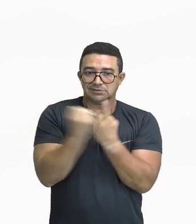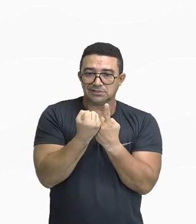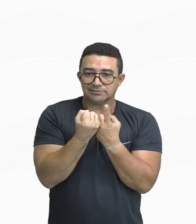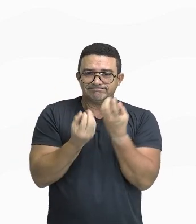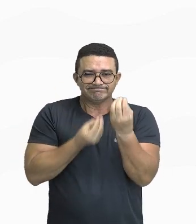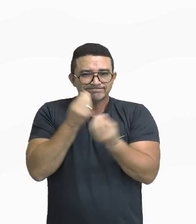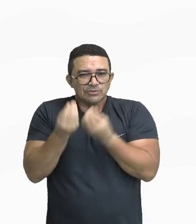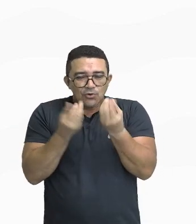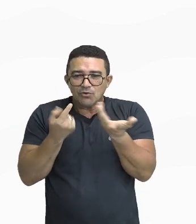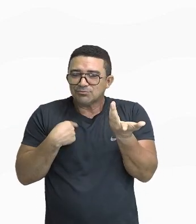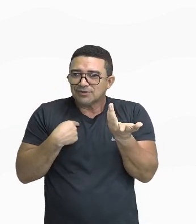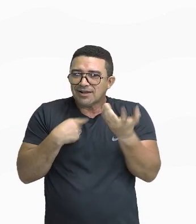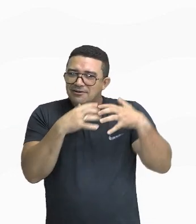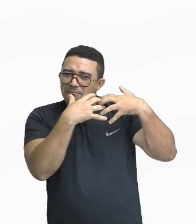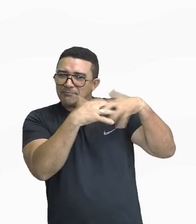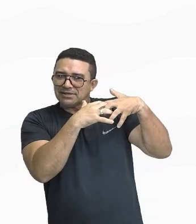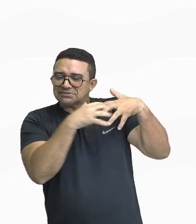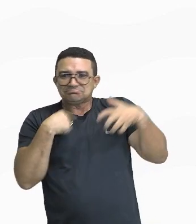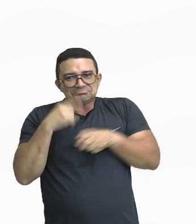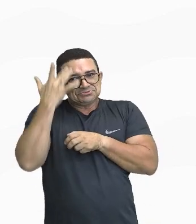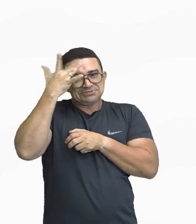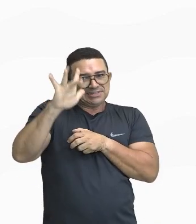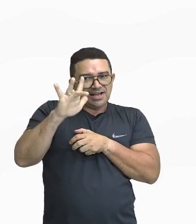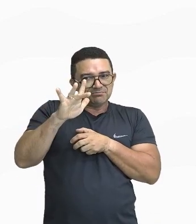forma inconsciente, pois